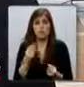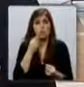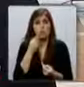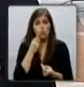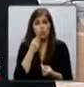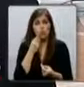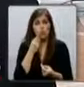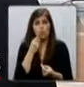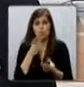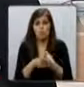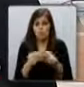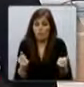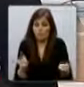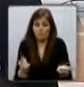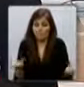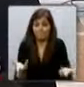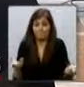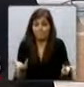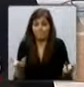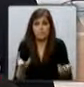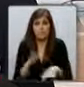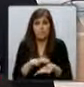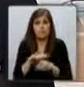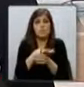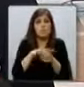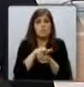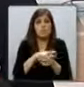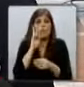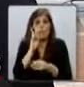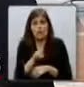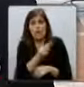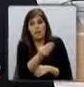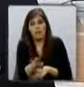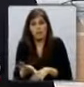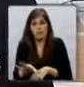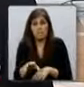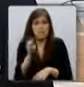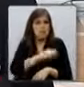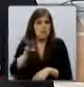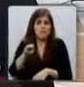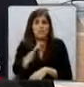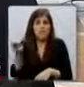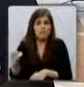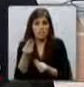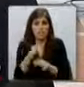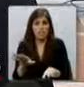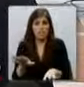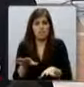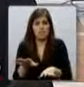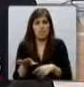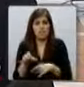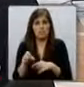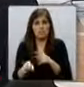vai ter alguma vez solução e com a Constância de ver aquelas crianças às centenas de milhar e em Campos de